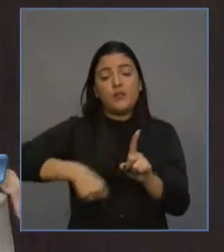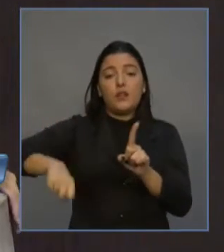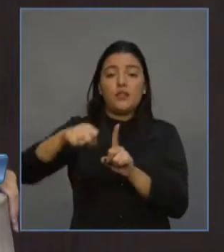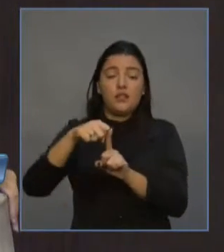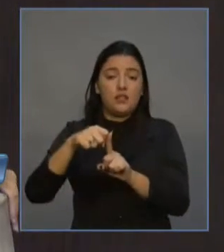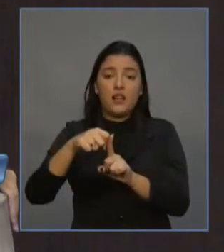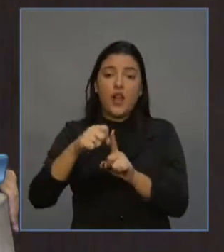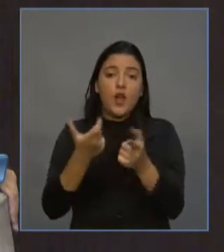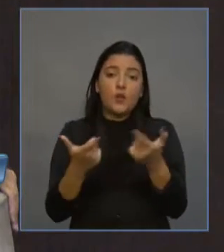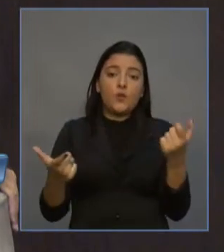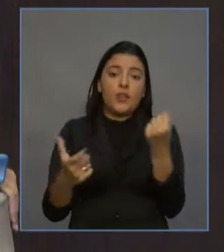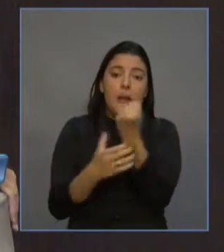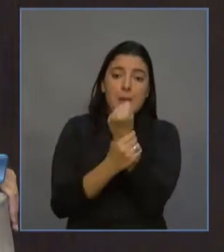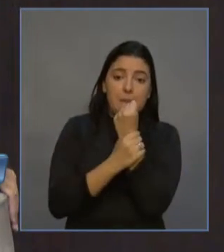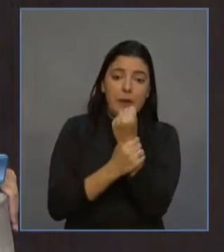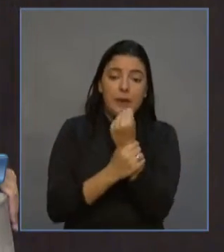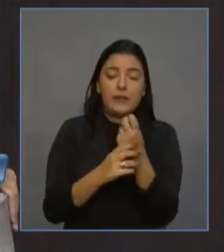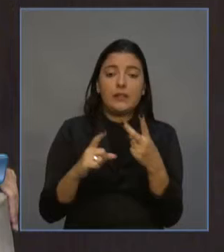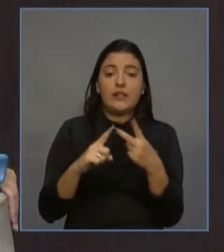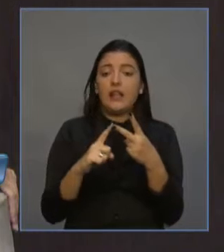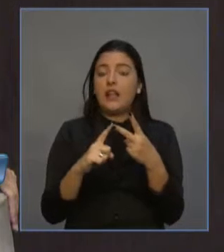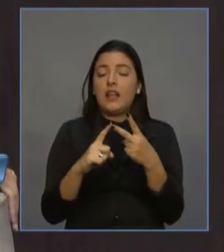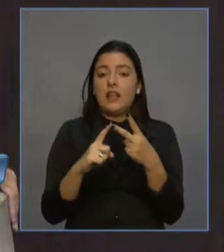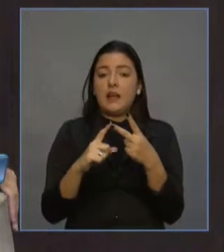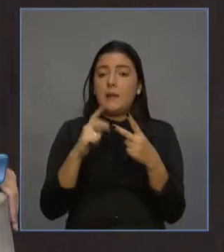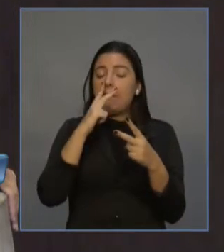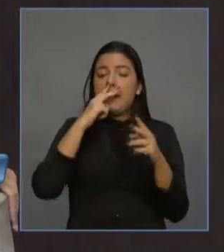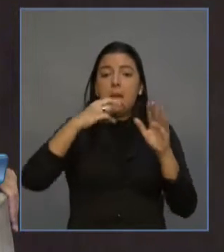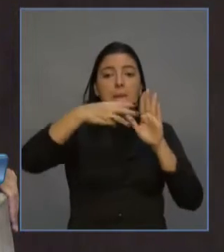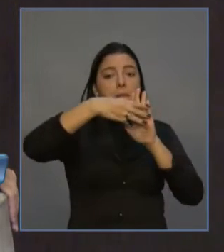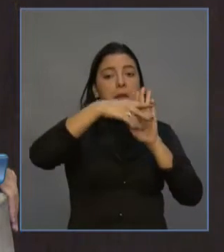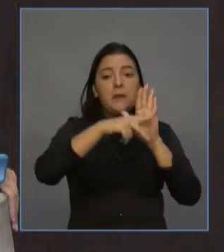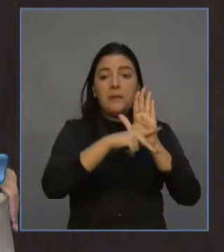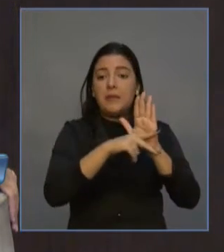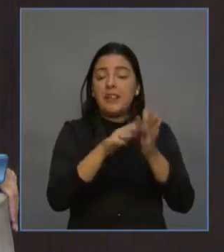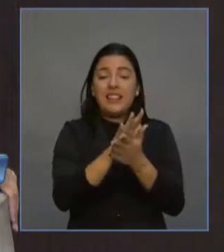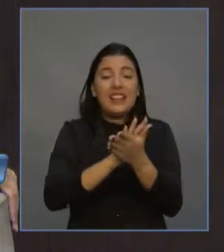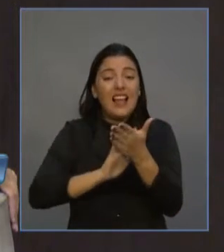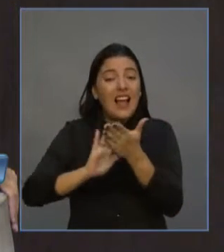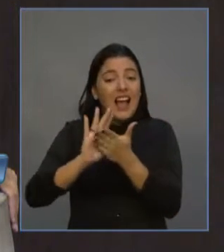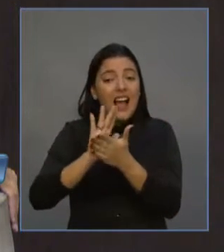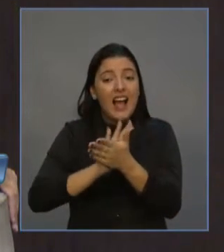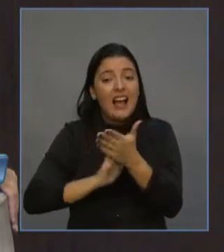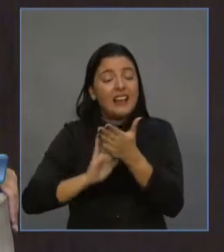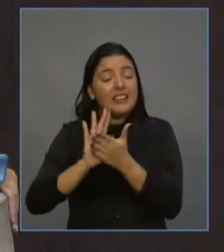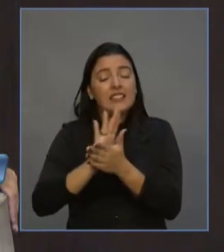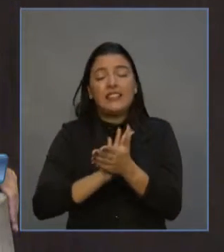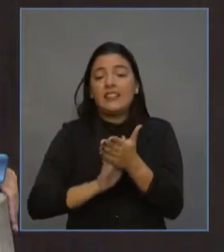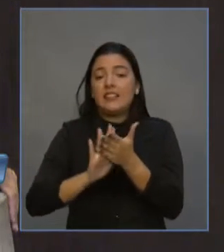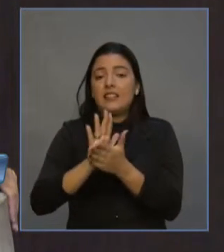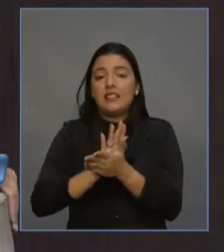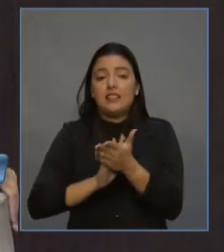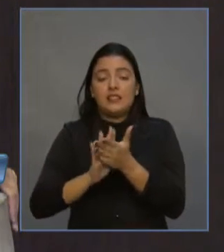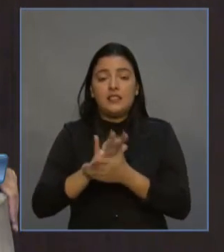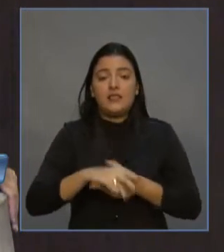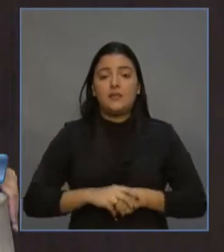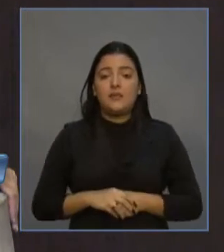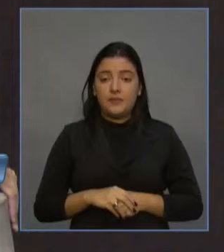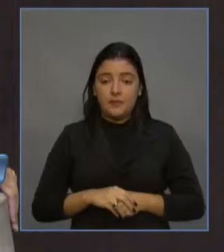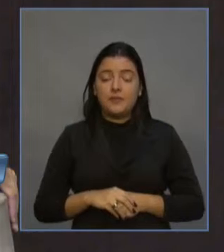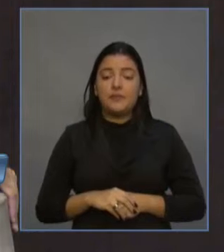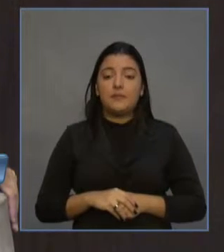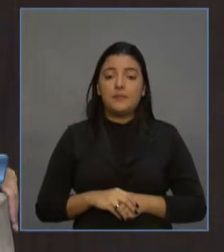qualquer proteção social, sem qualquer medida capaz, sem qualquer possibilidade, sem qualquer medida